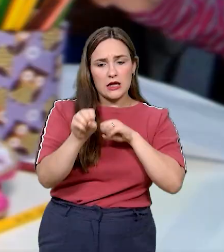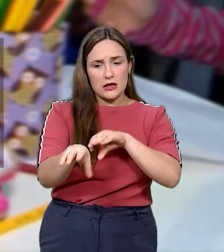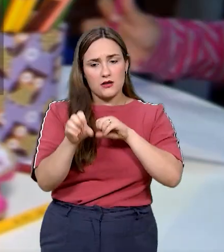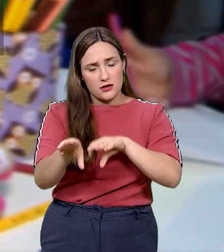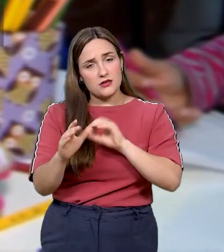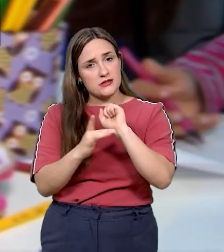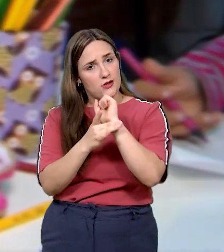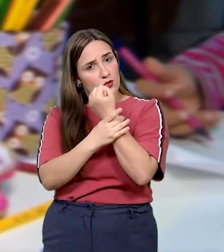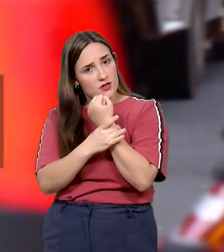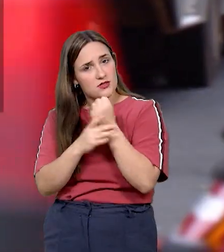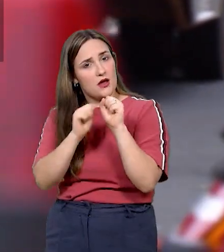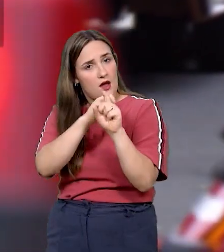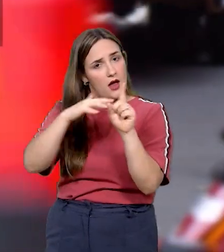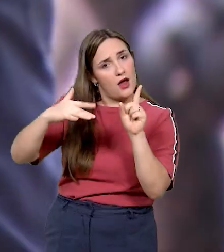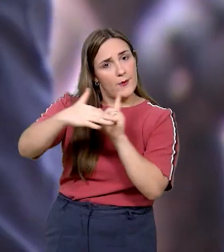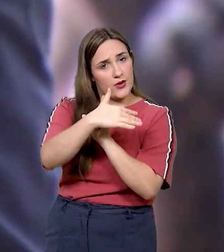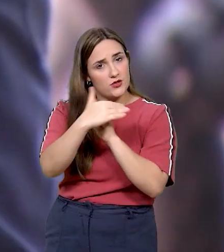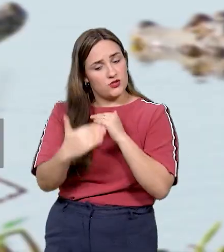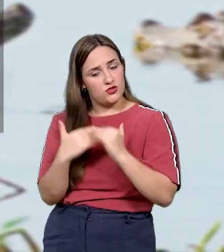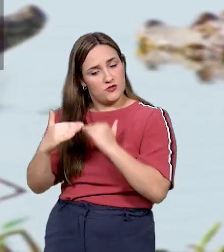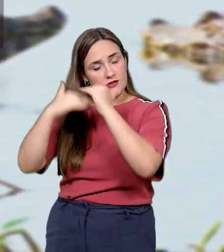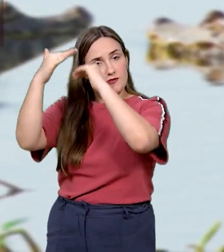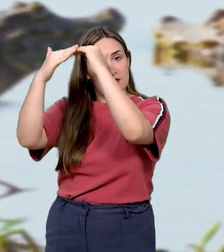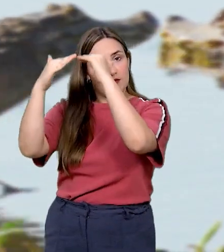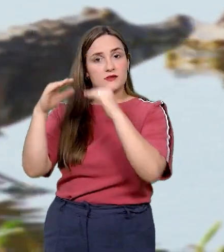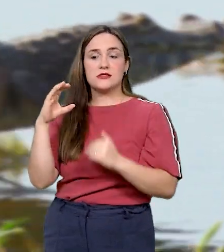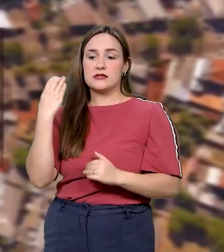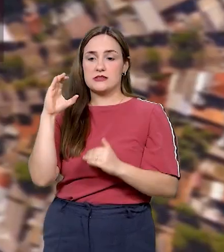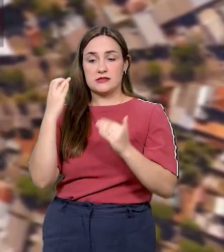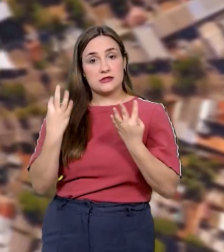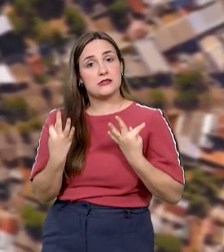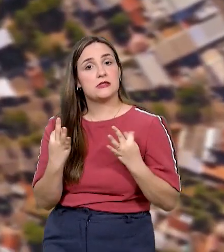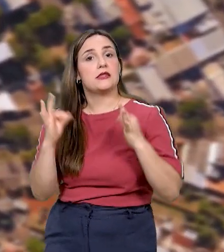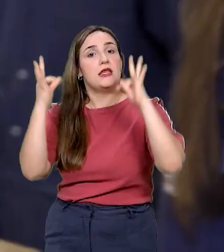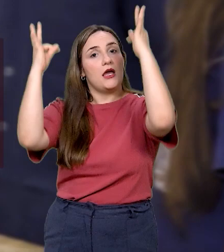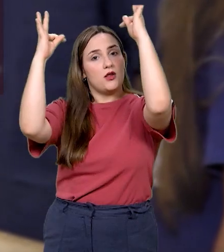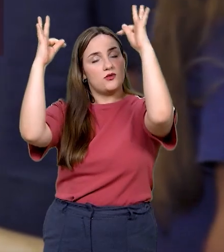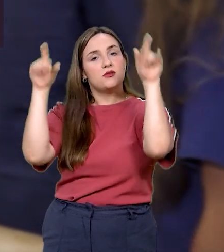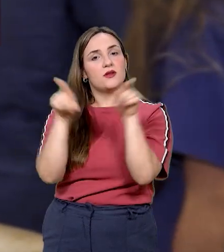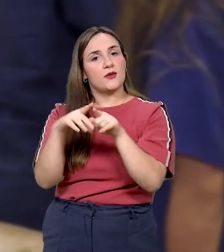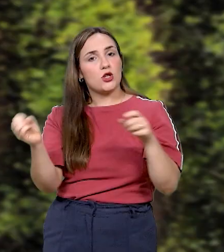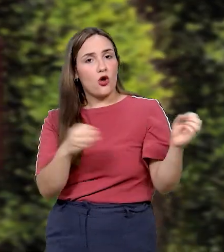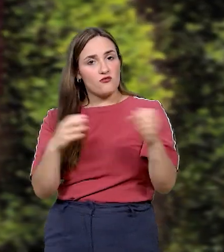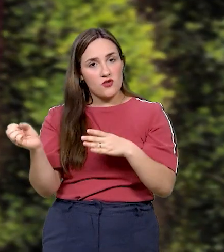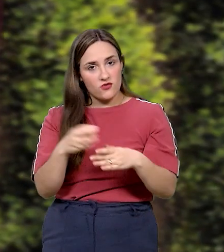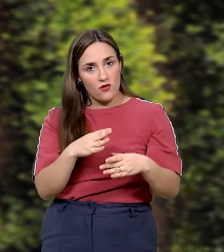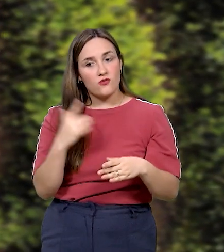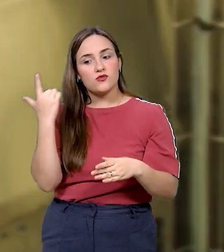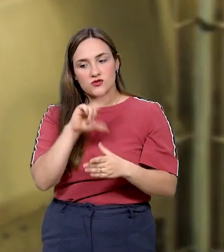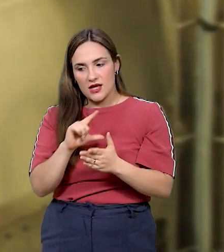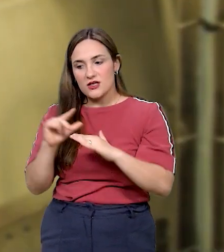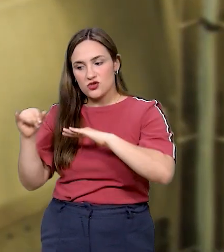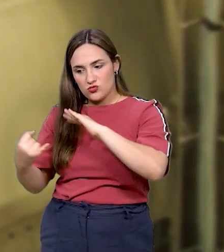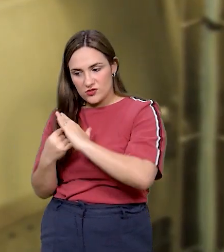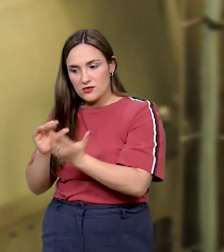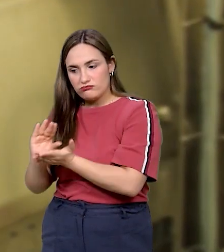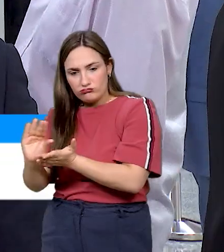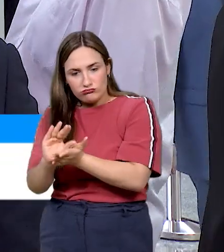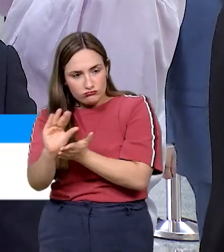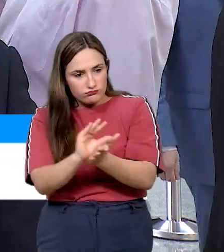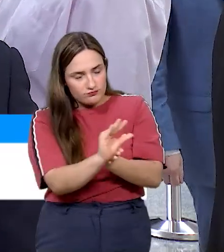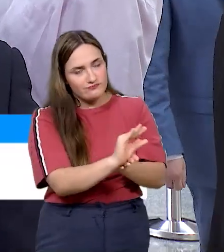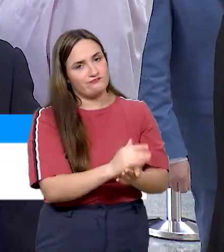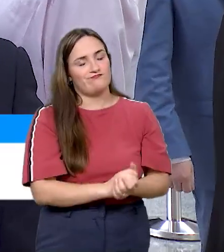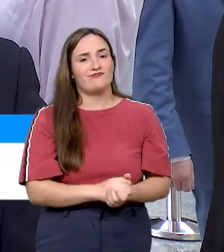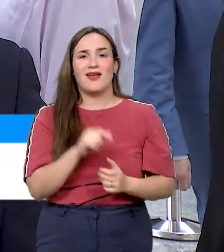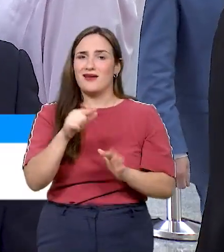social, educação, segurança pública, meio ambiente, desenvolvimento, ciência, tecnologia e inovação. Então,